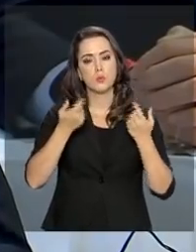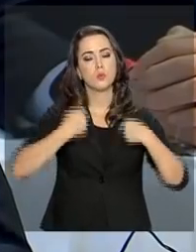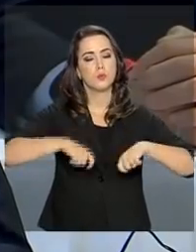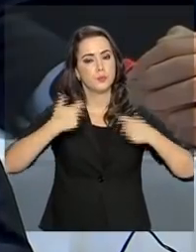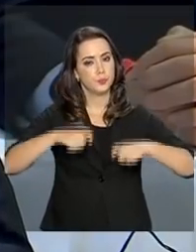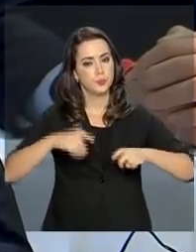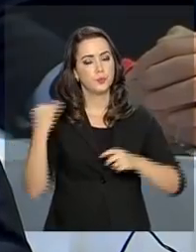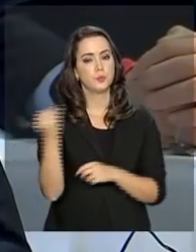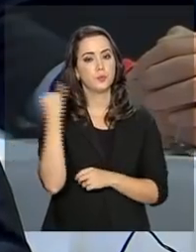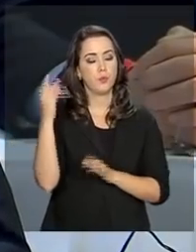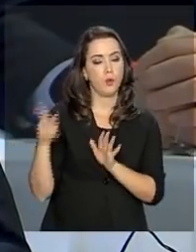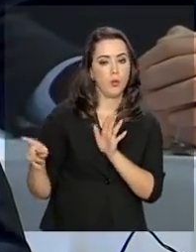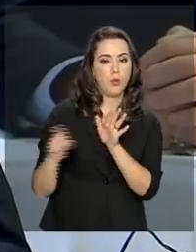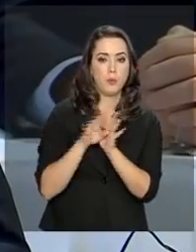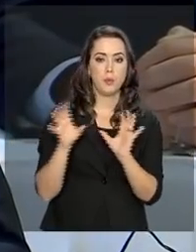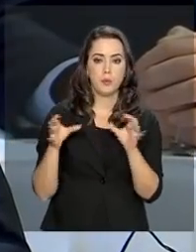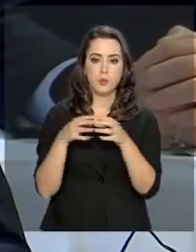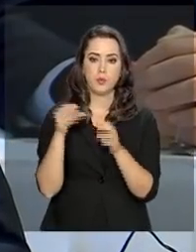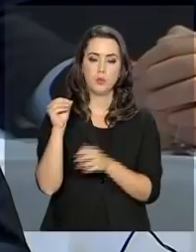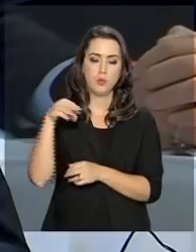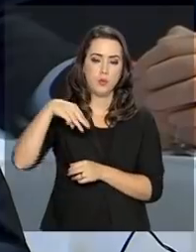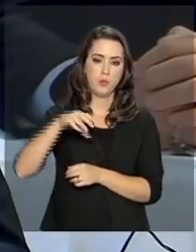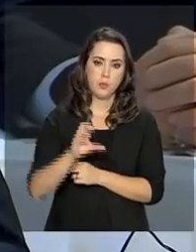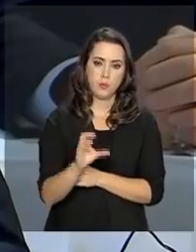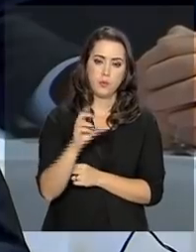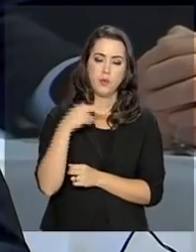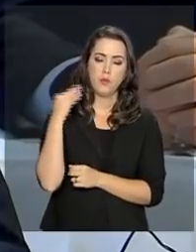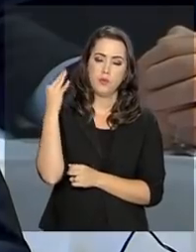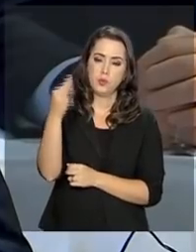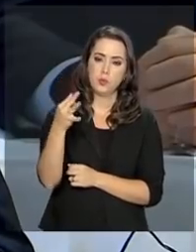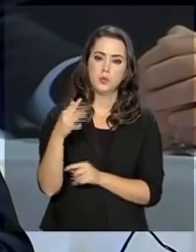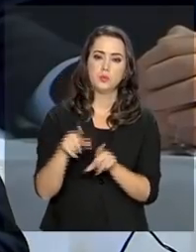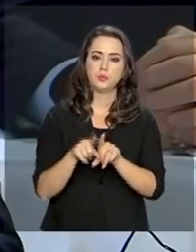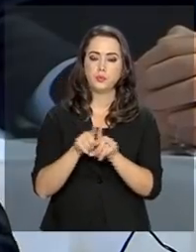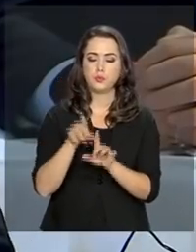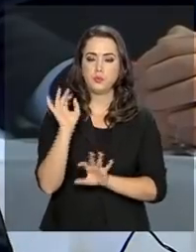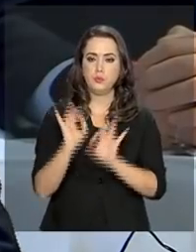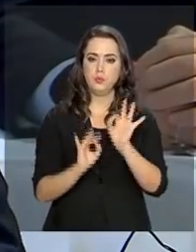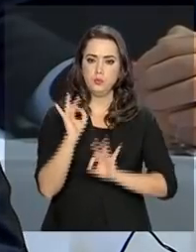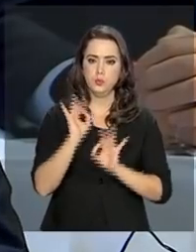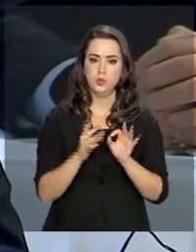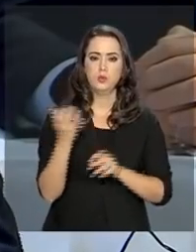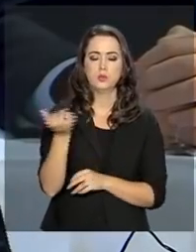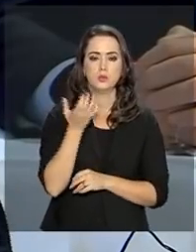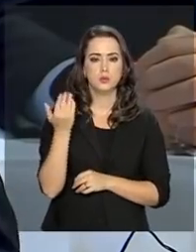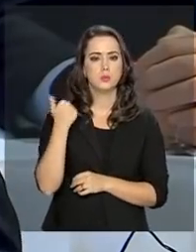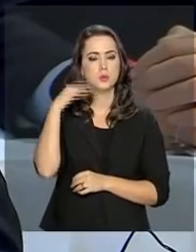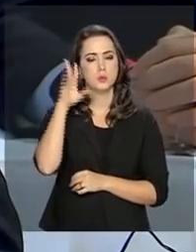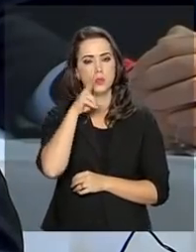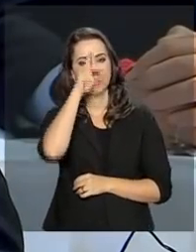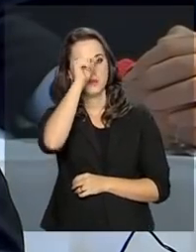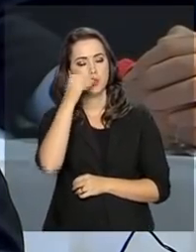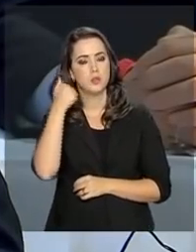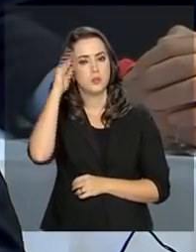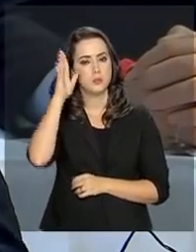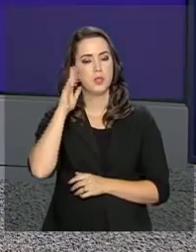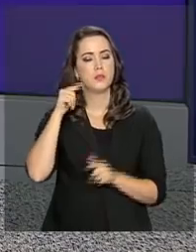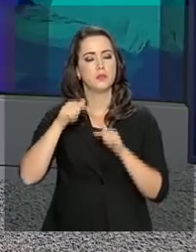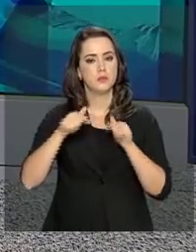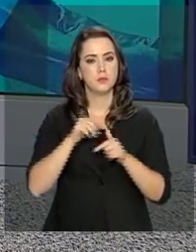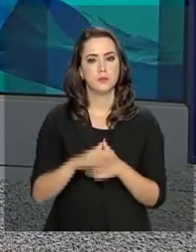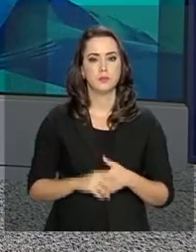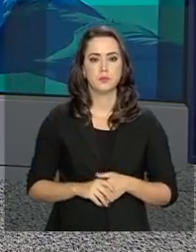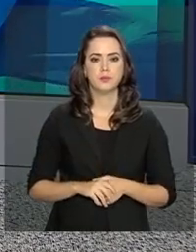lugar na própria organização mundial do comércio sobre o futuro de uma organização que queremos mais forte e mais atuante